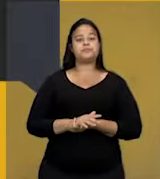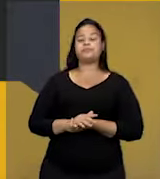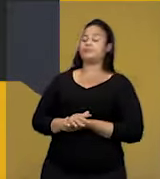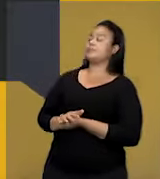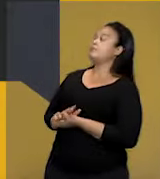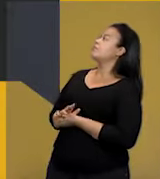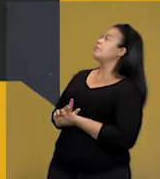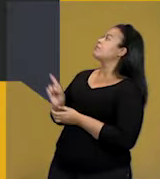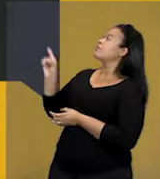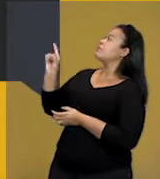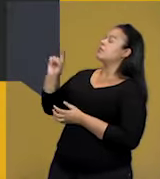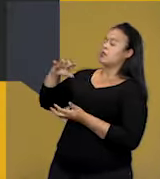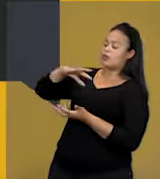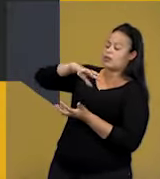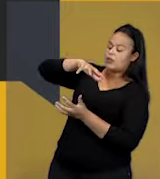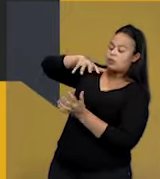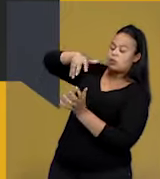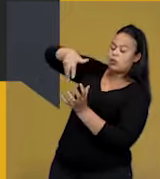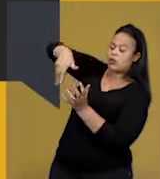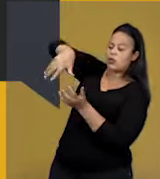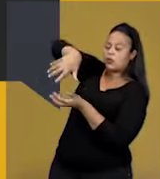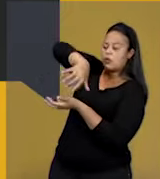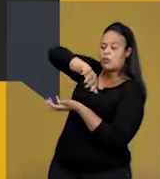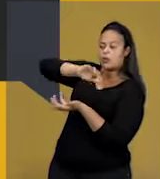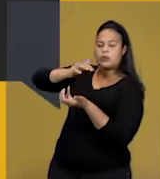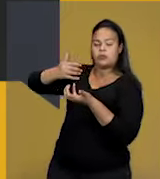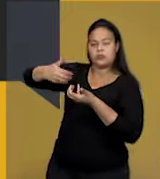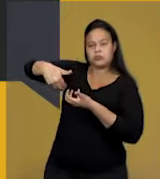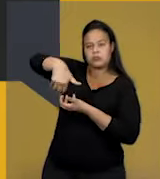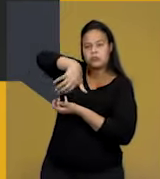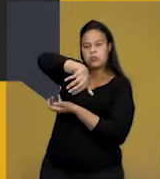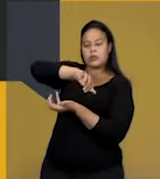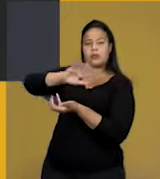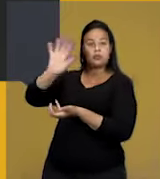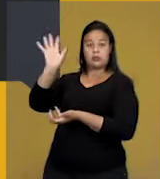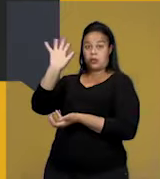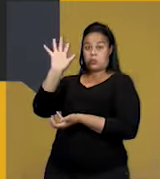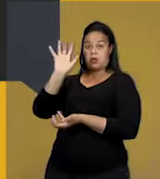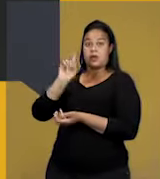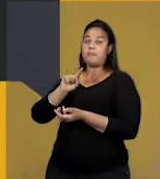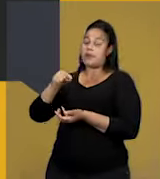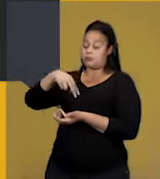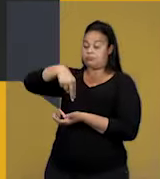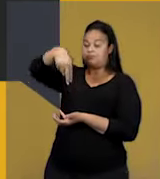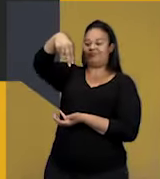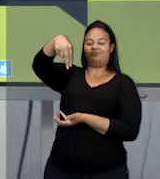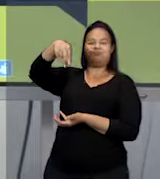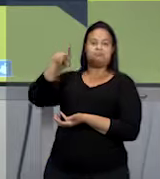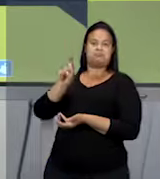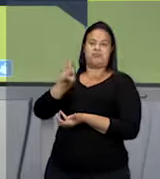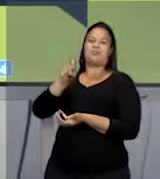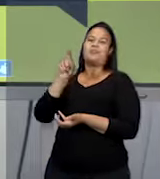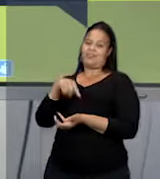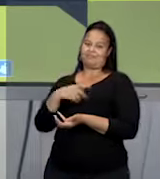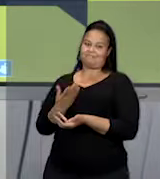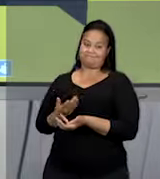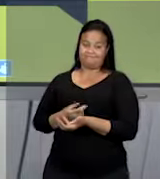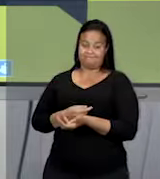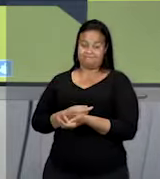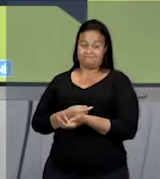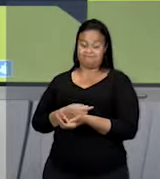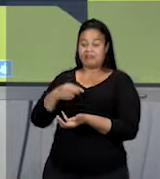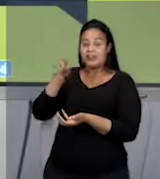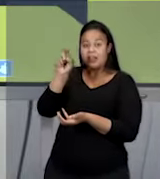um polo magnético, que não é exatamente onde eu estou marcando, mas é ao norte. E esse